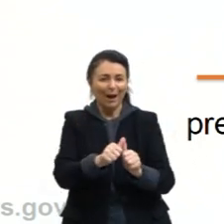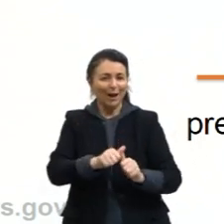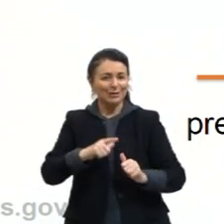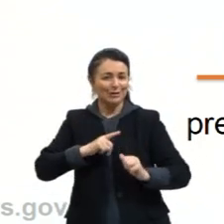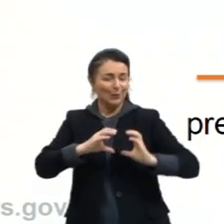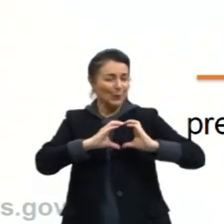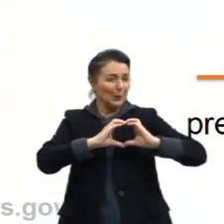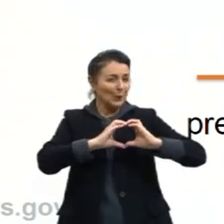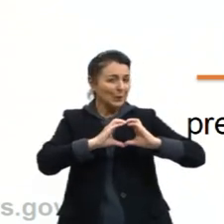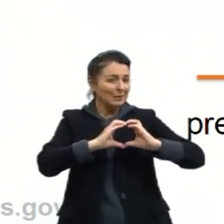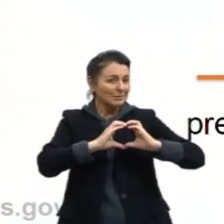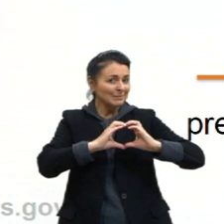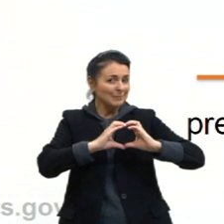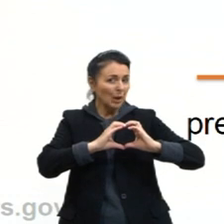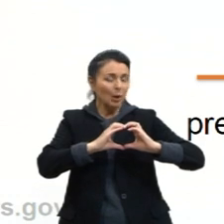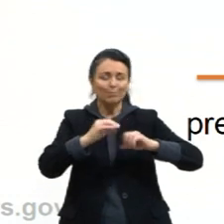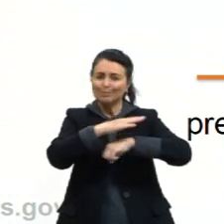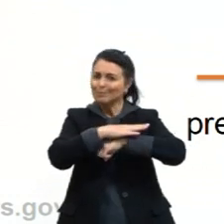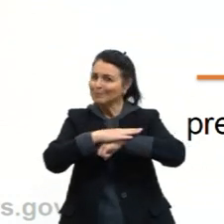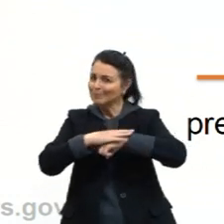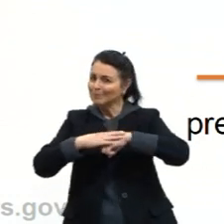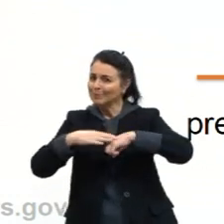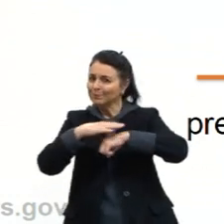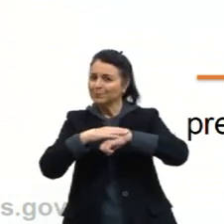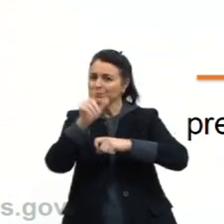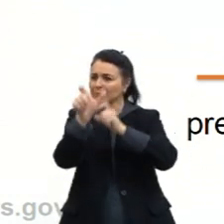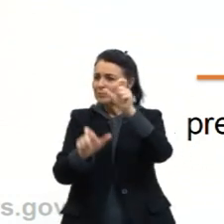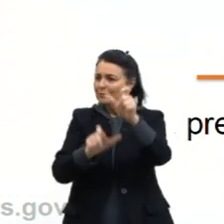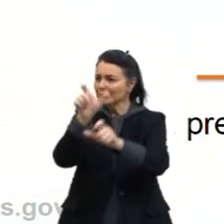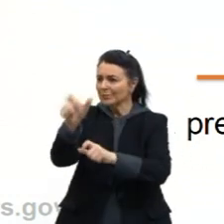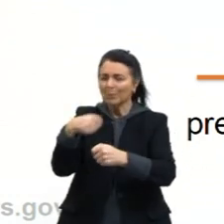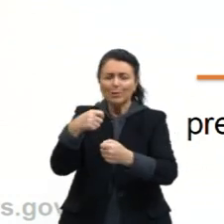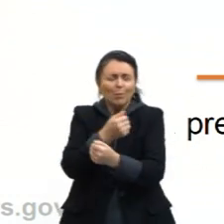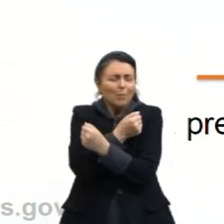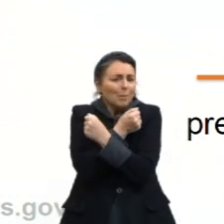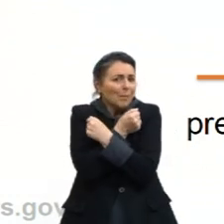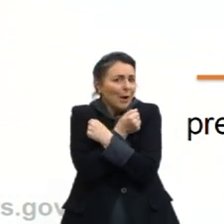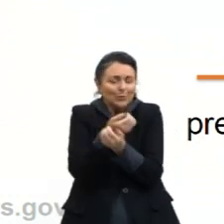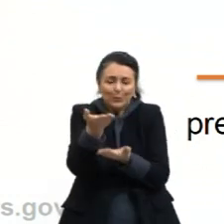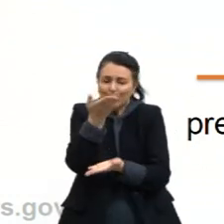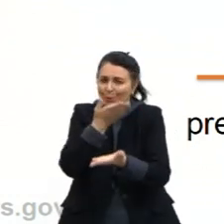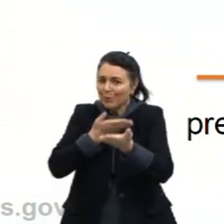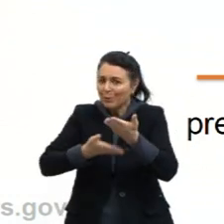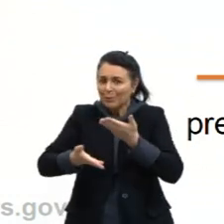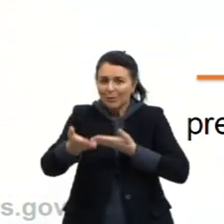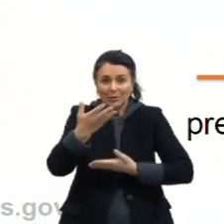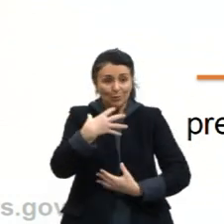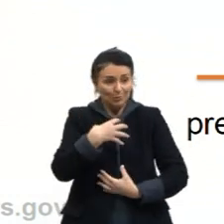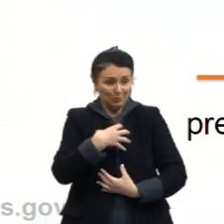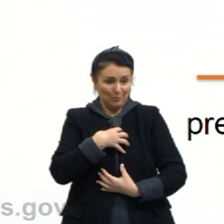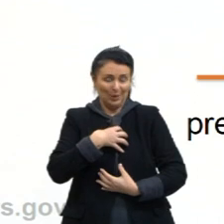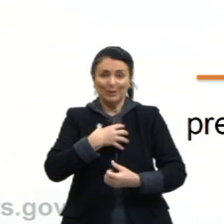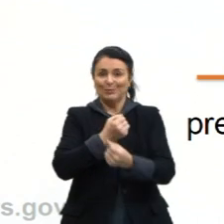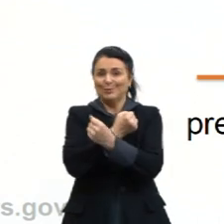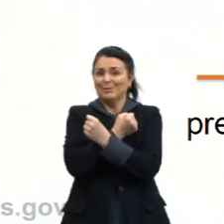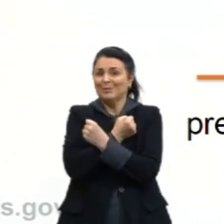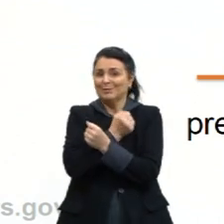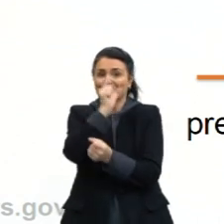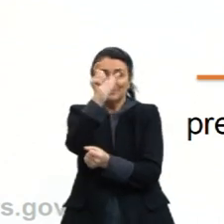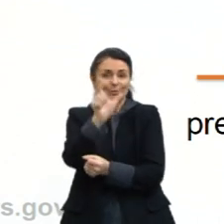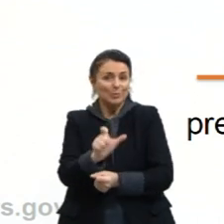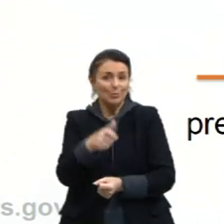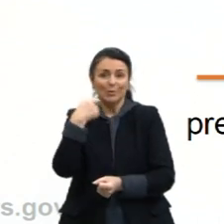gente compartilhar afeto Às vezes as pessoas precisam somente de um abraço de compartilhar aquele ato né de abraçar uma